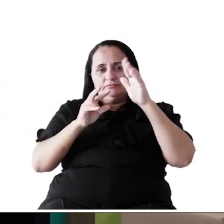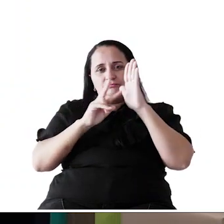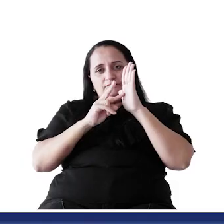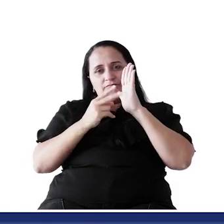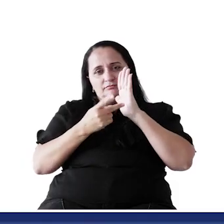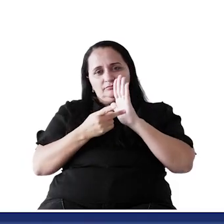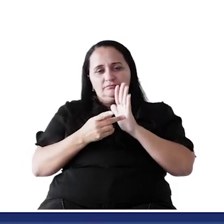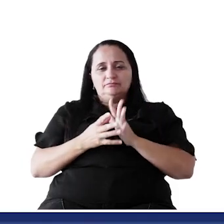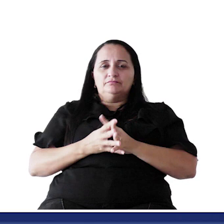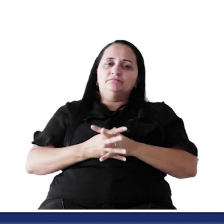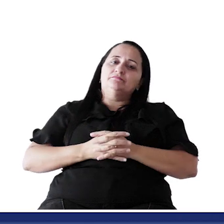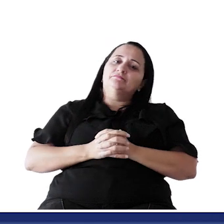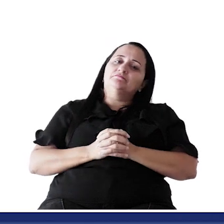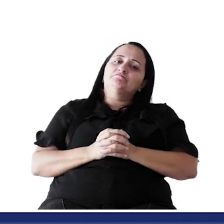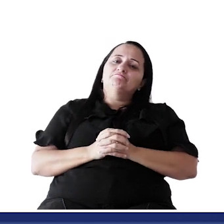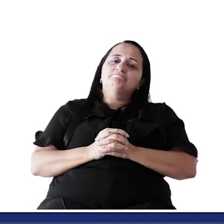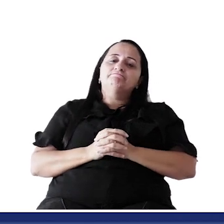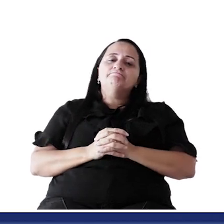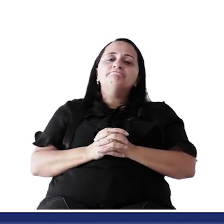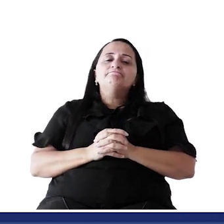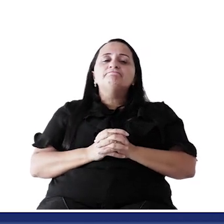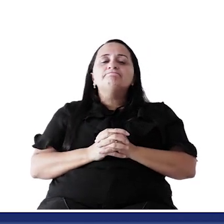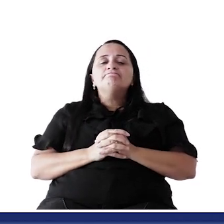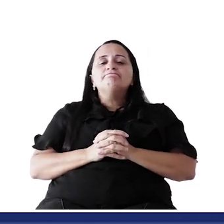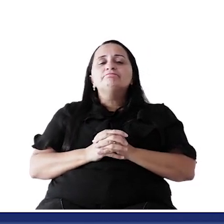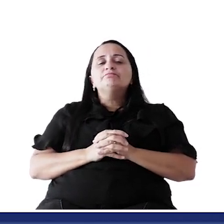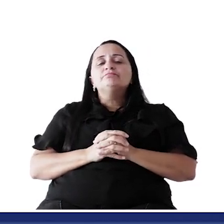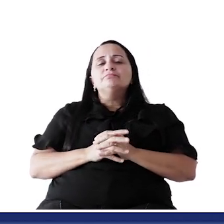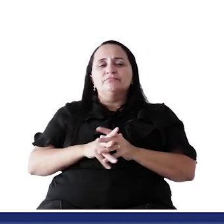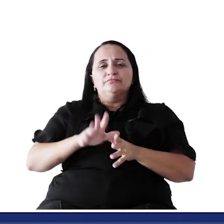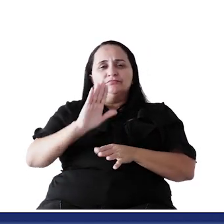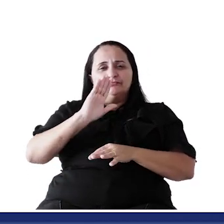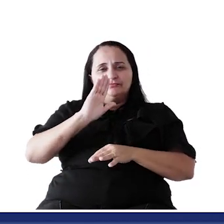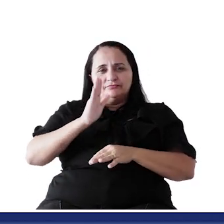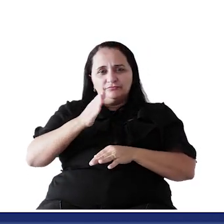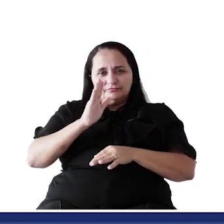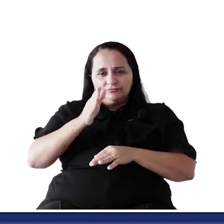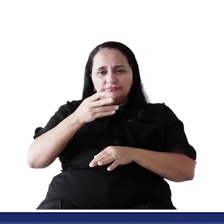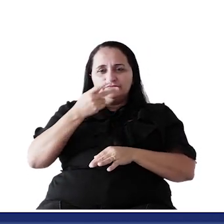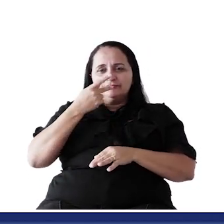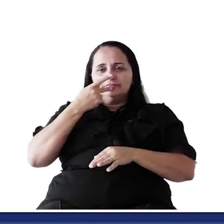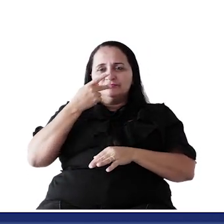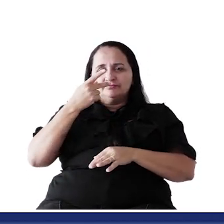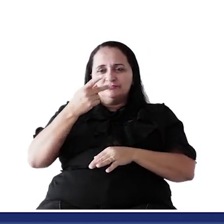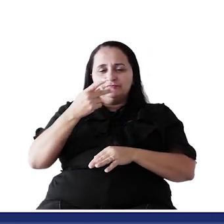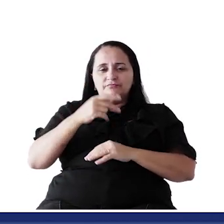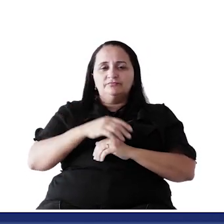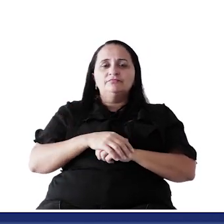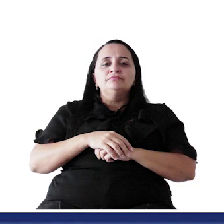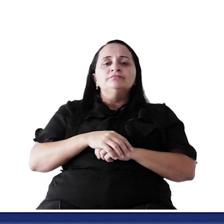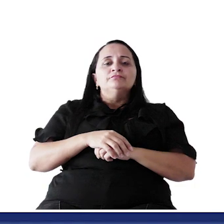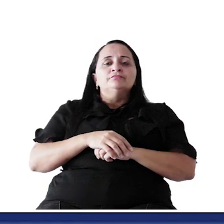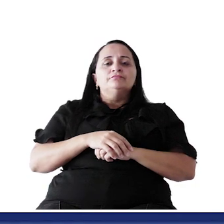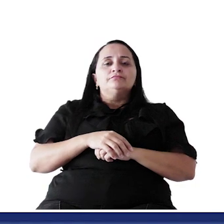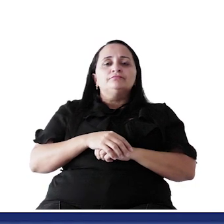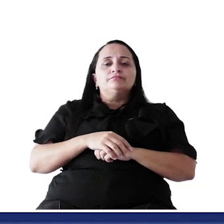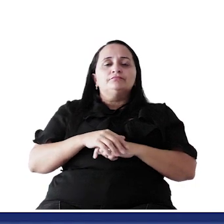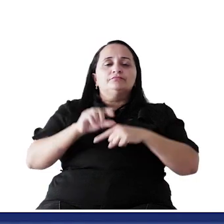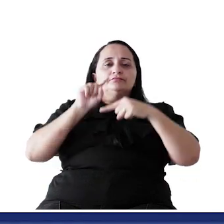significados. Por exemplo, a Pró já deu a ideia de que a parte, ela se